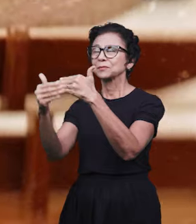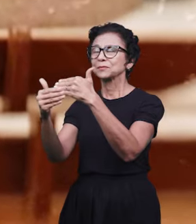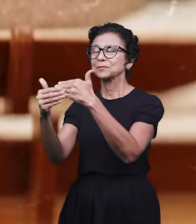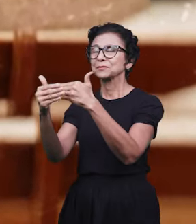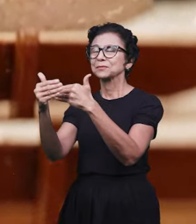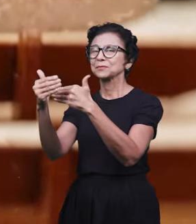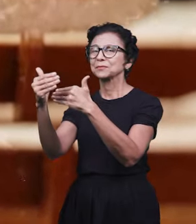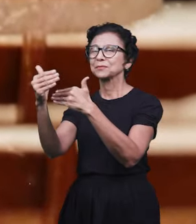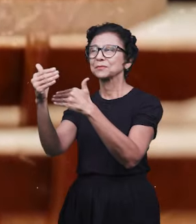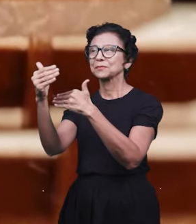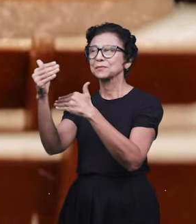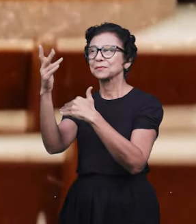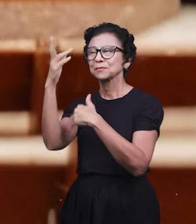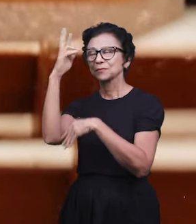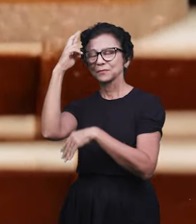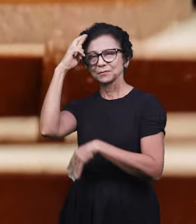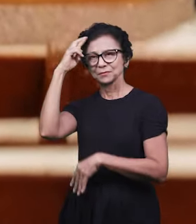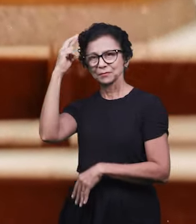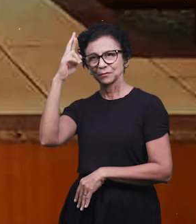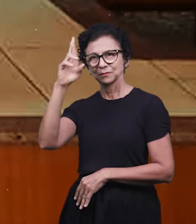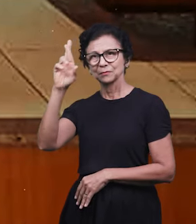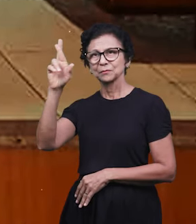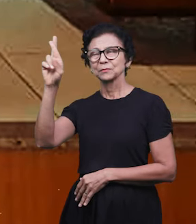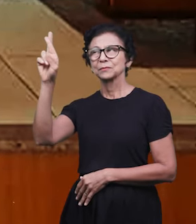face como incenso.